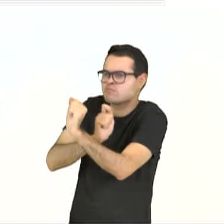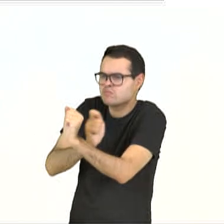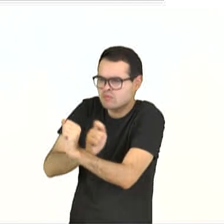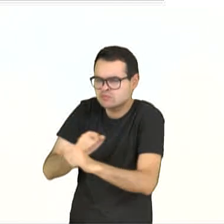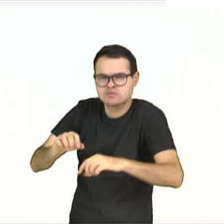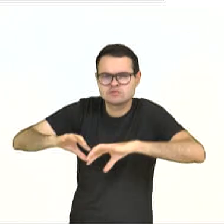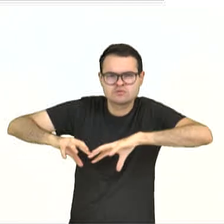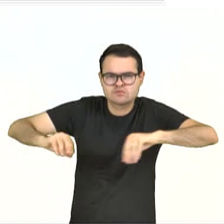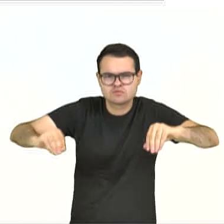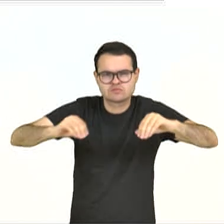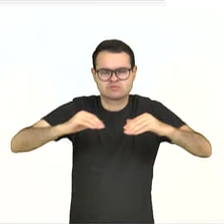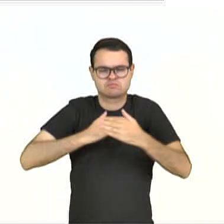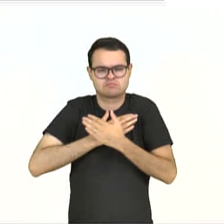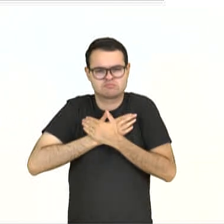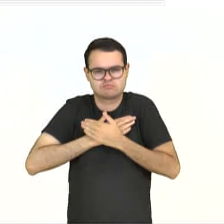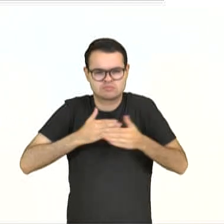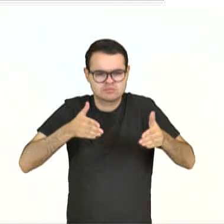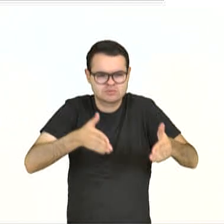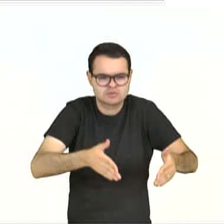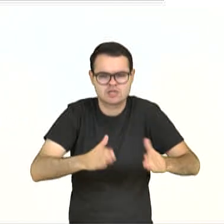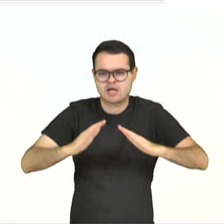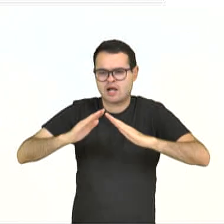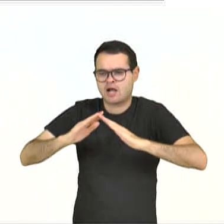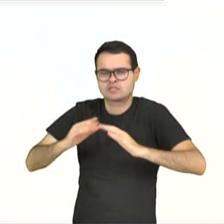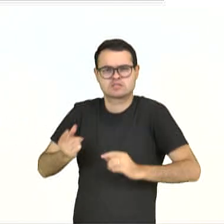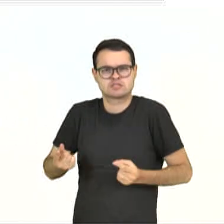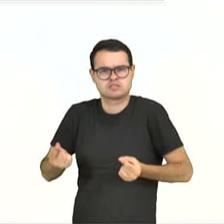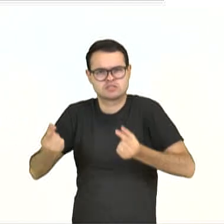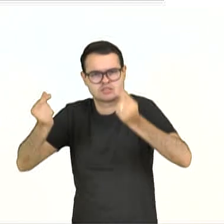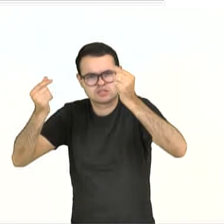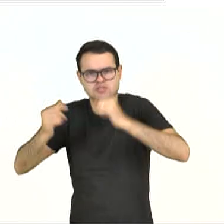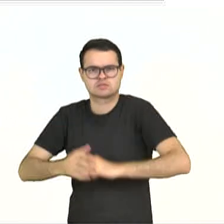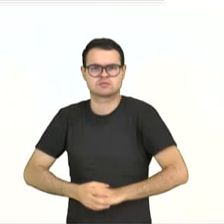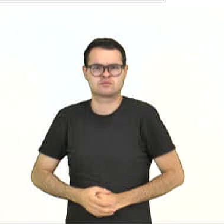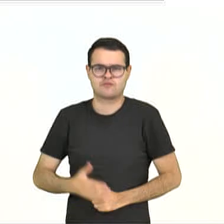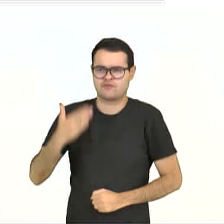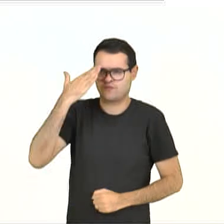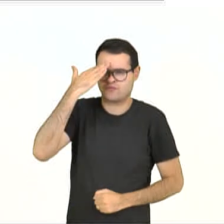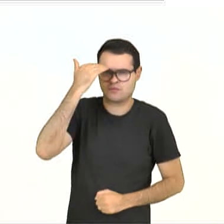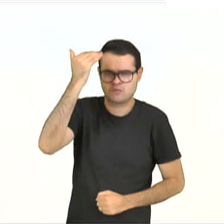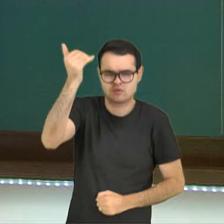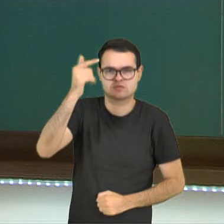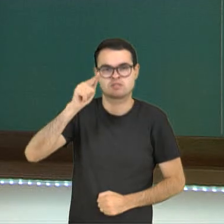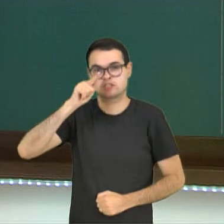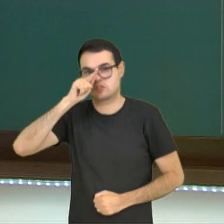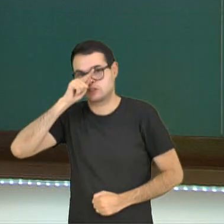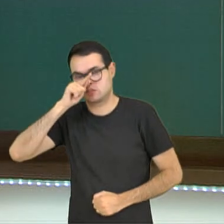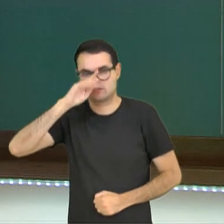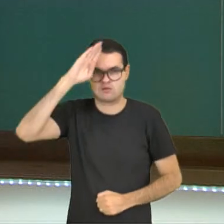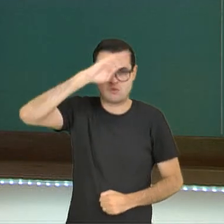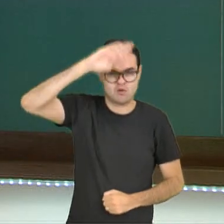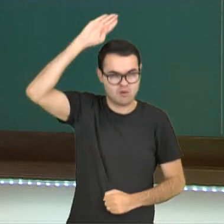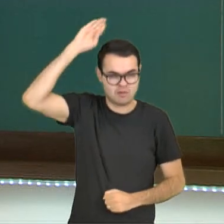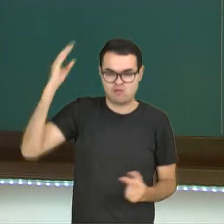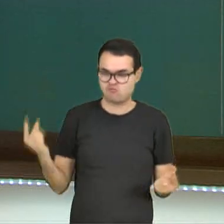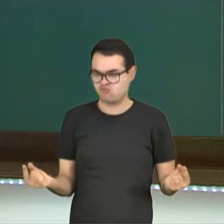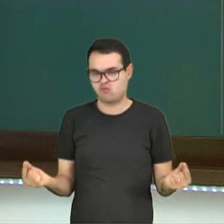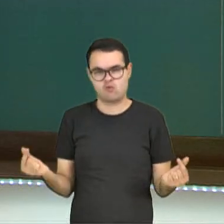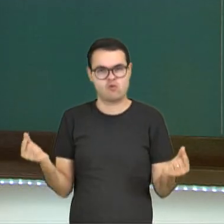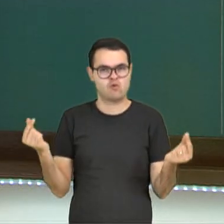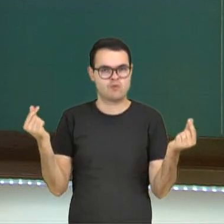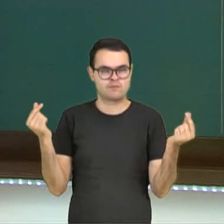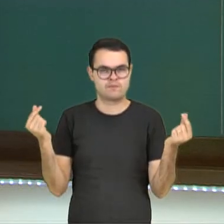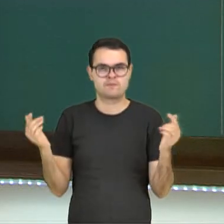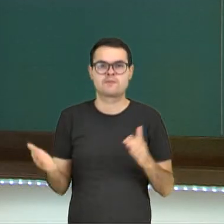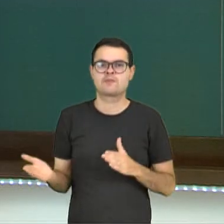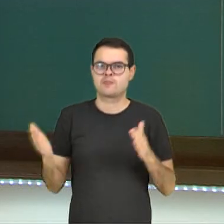túmulos, casas de aristocratas, destaques do Egito, a Grécia e a Roma, mas a gente também tem